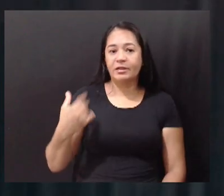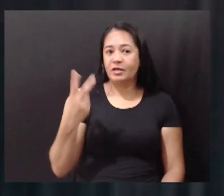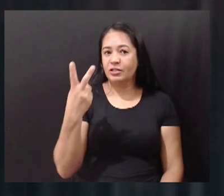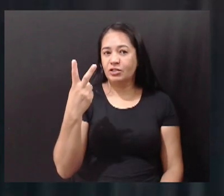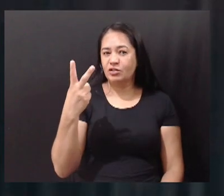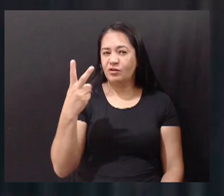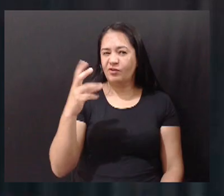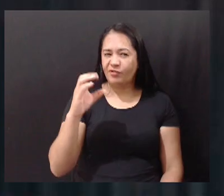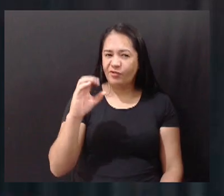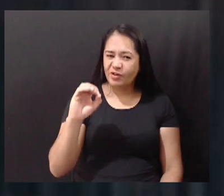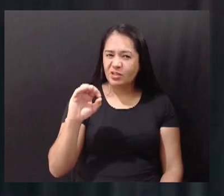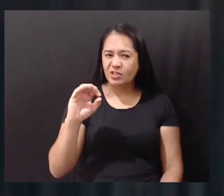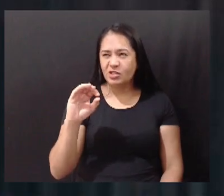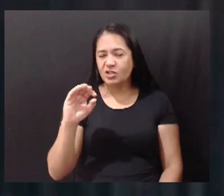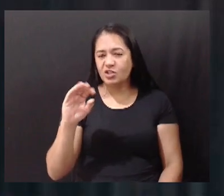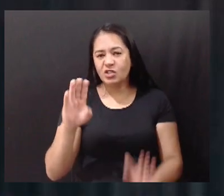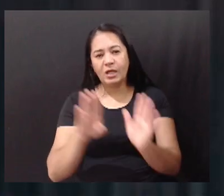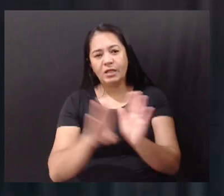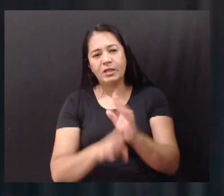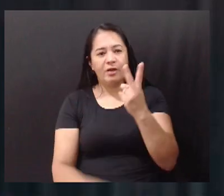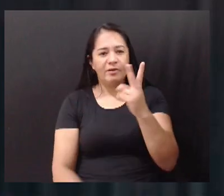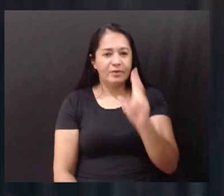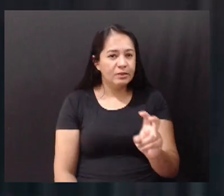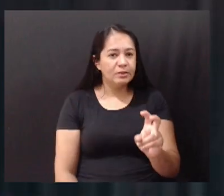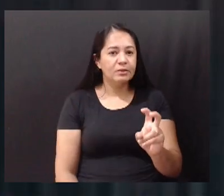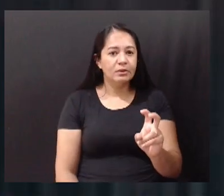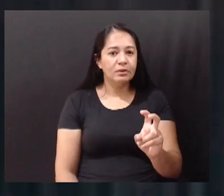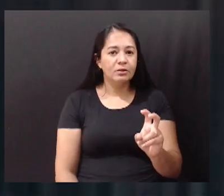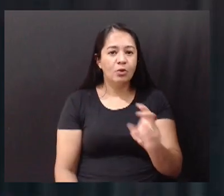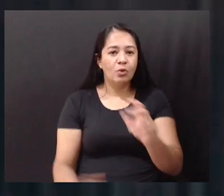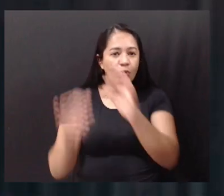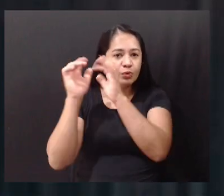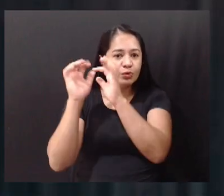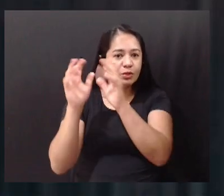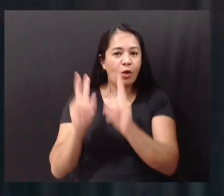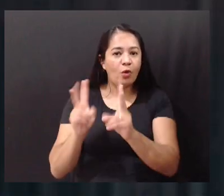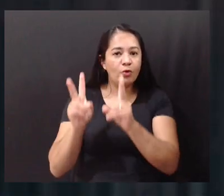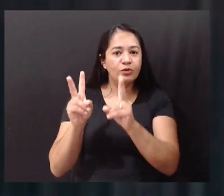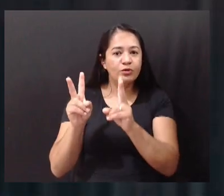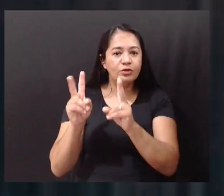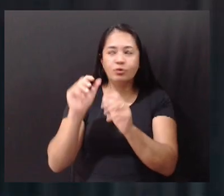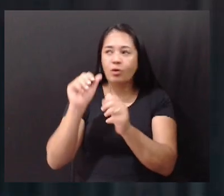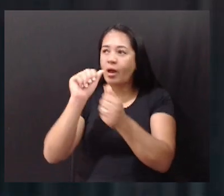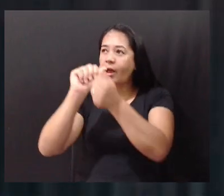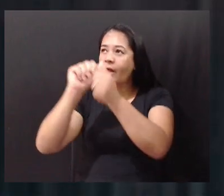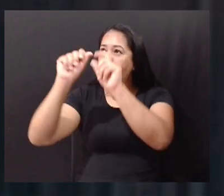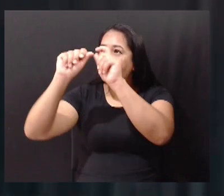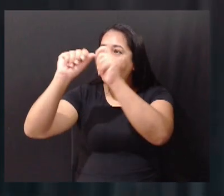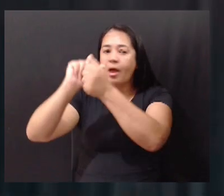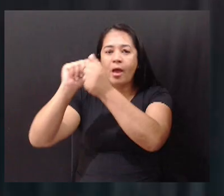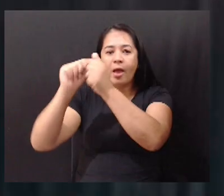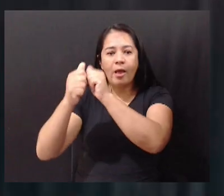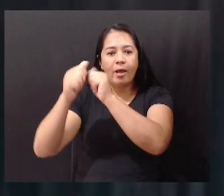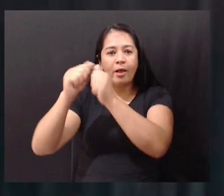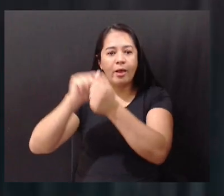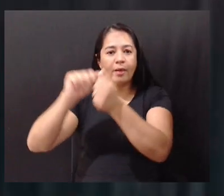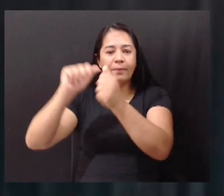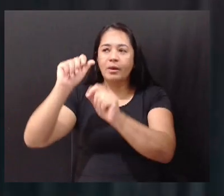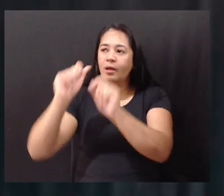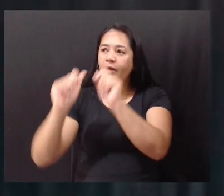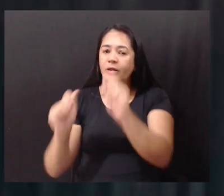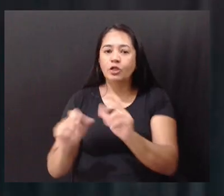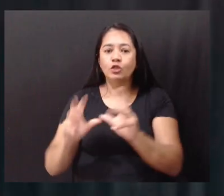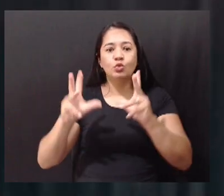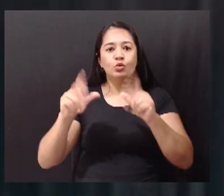então até lá pelos 25 anos o cérebro ainda está, sendo moldado, todos os circuitos, que